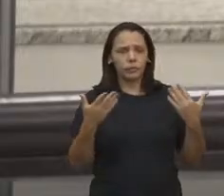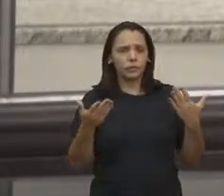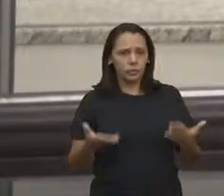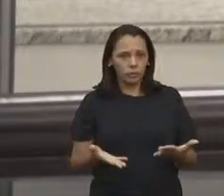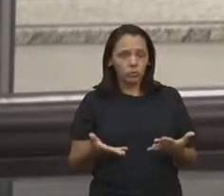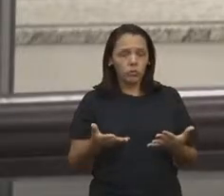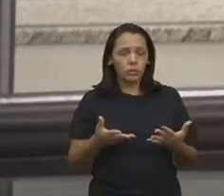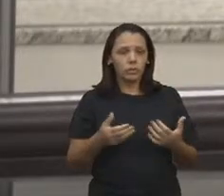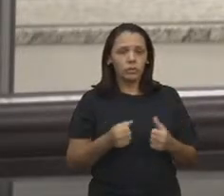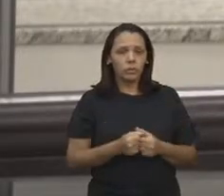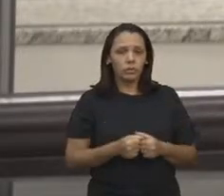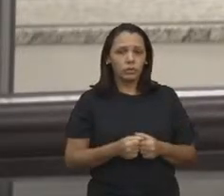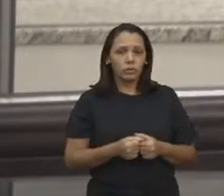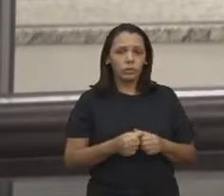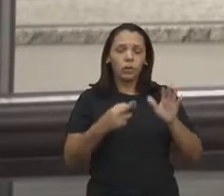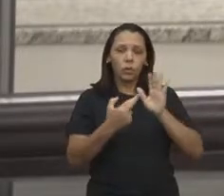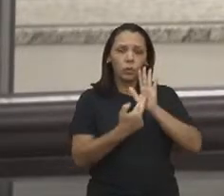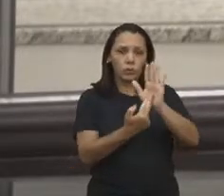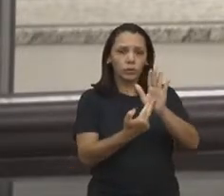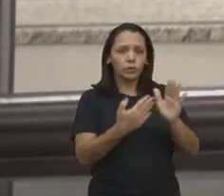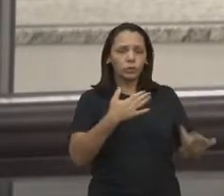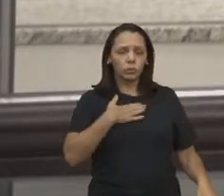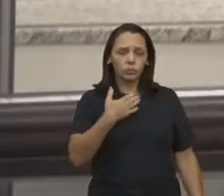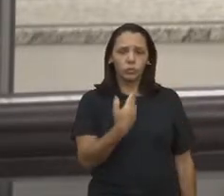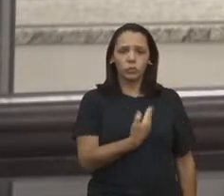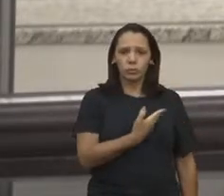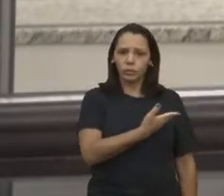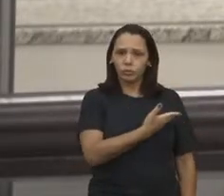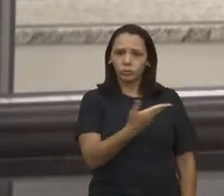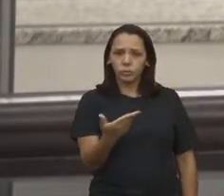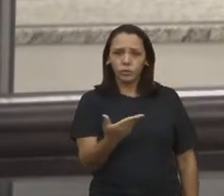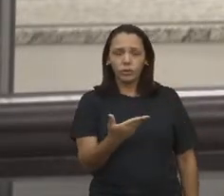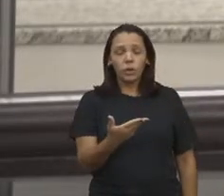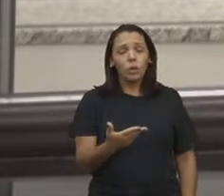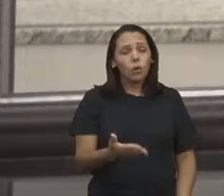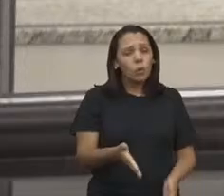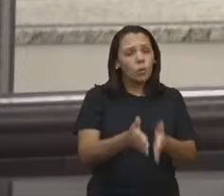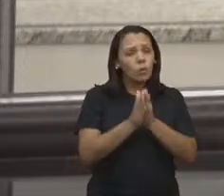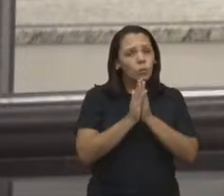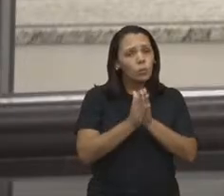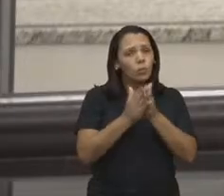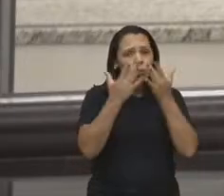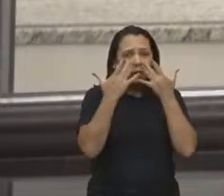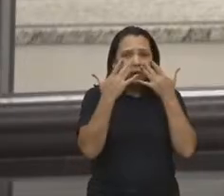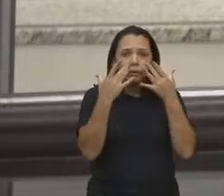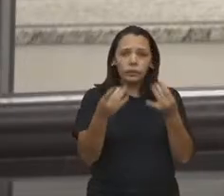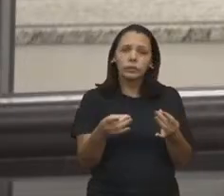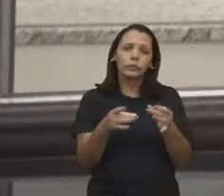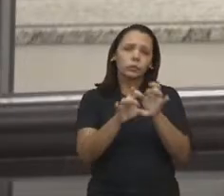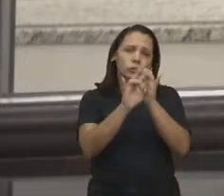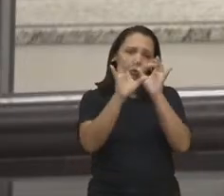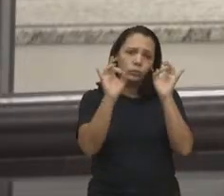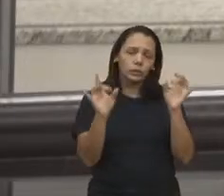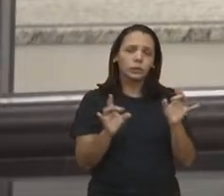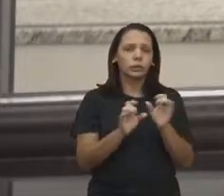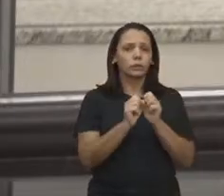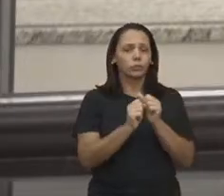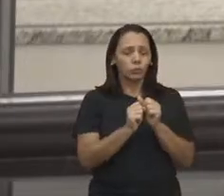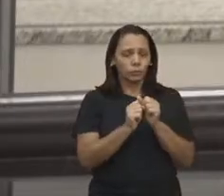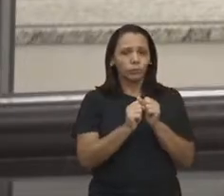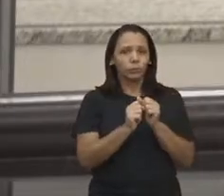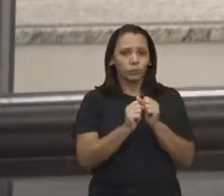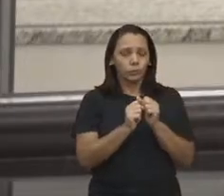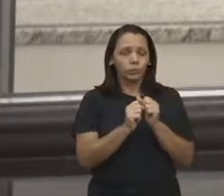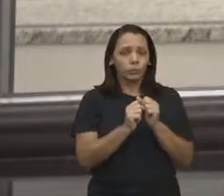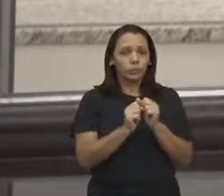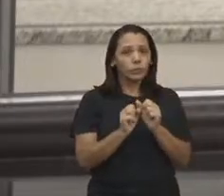gostaria, em nome de todos os nossos amigos aqui, que vocês dessem uma atenção mais especial para nós, tá? Para